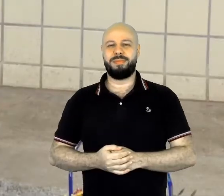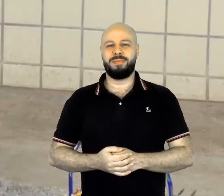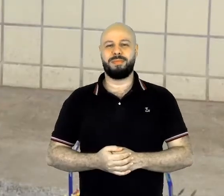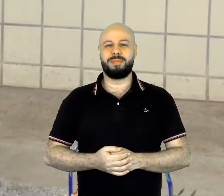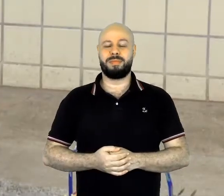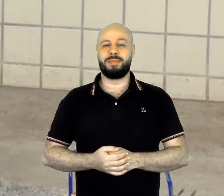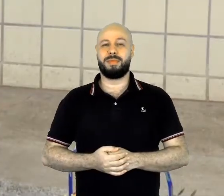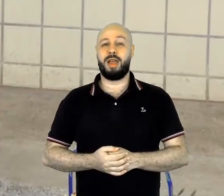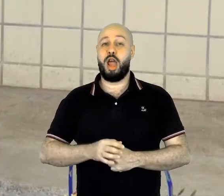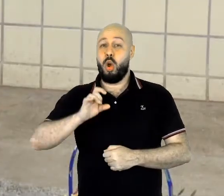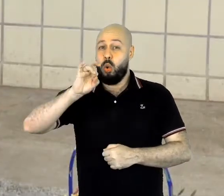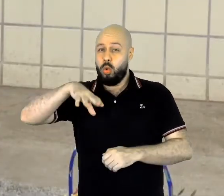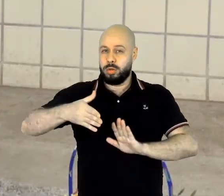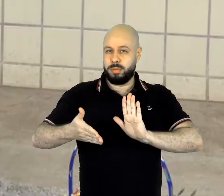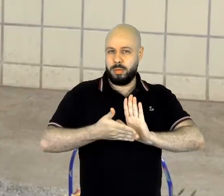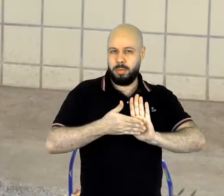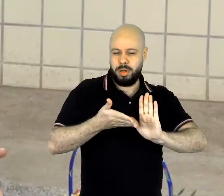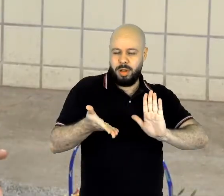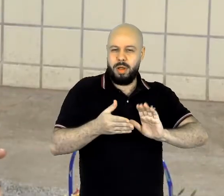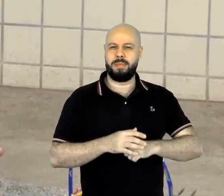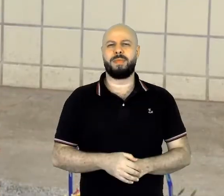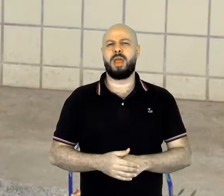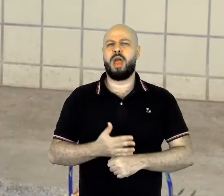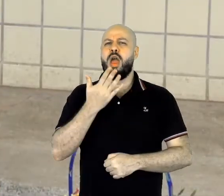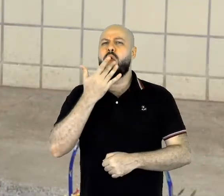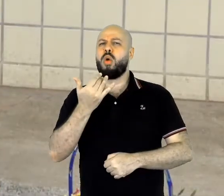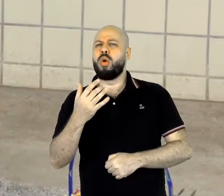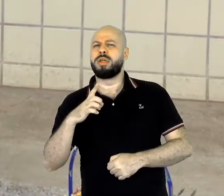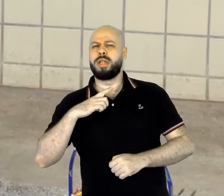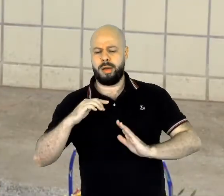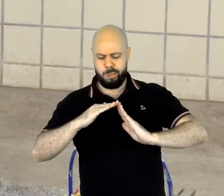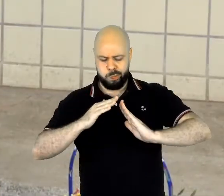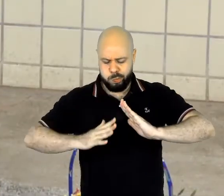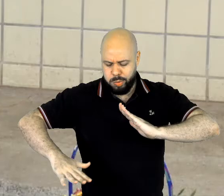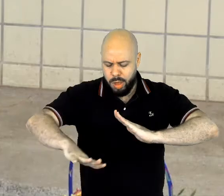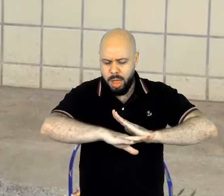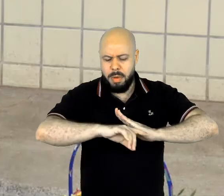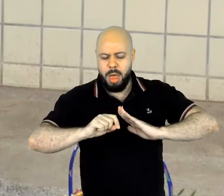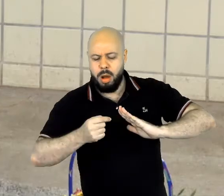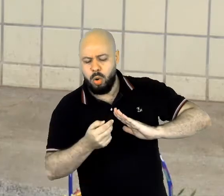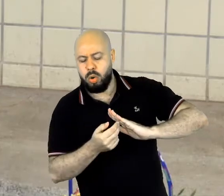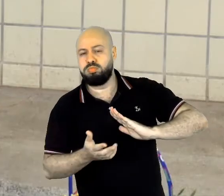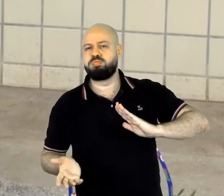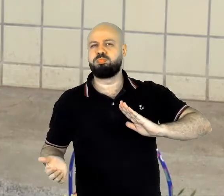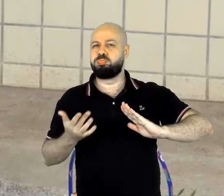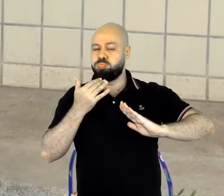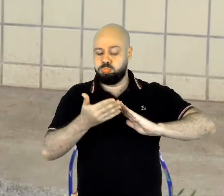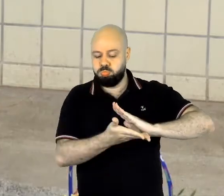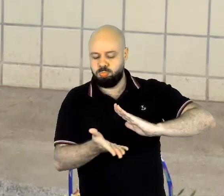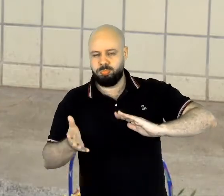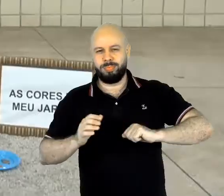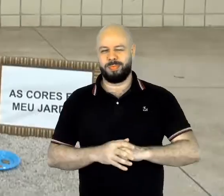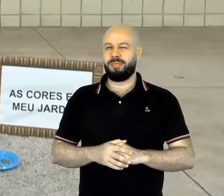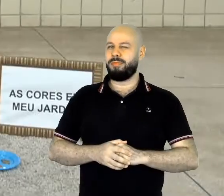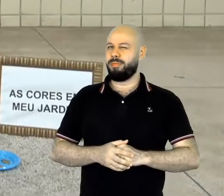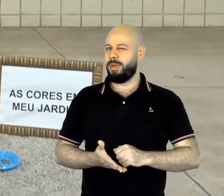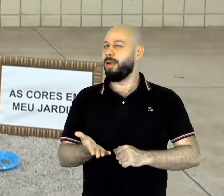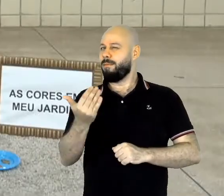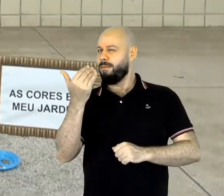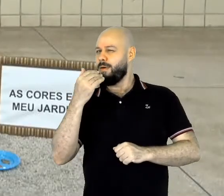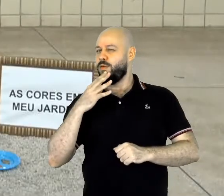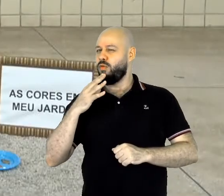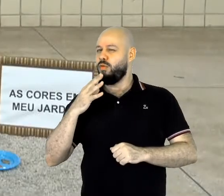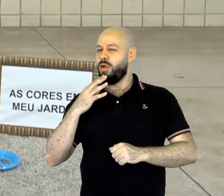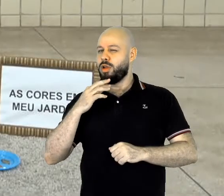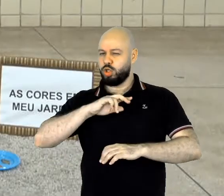nossa última proposta, que cores tem o meu jardim? E eu quero te convidar para fazer um passeio bem legal, onde você vai conhecer